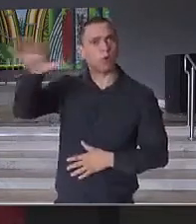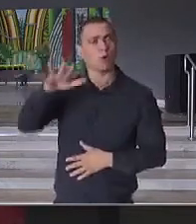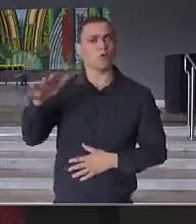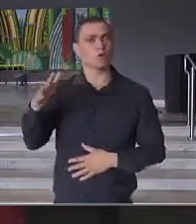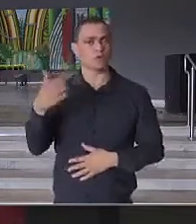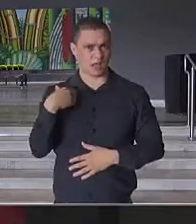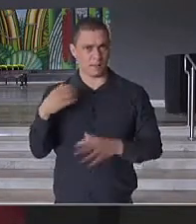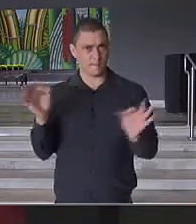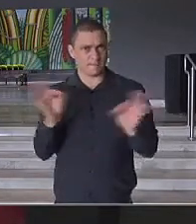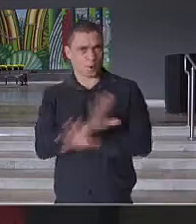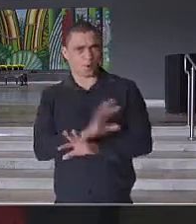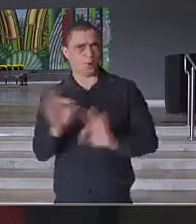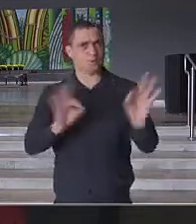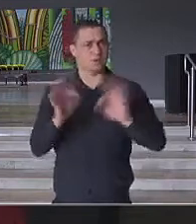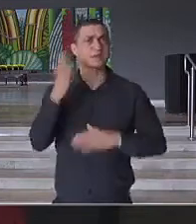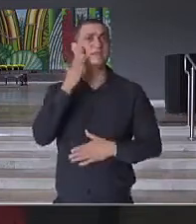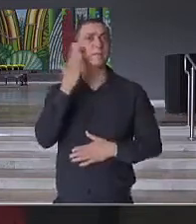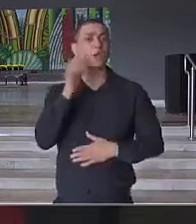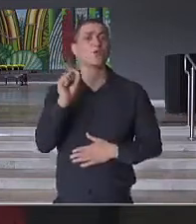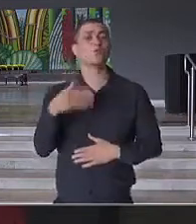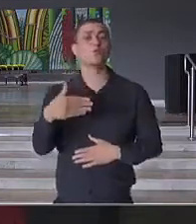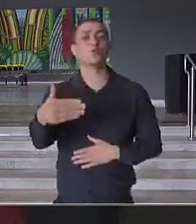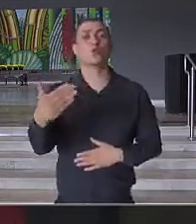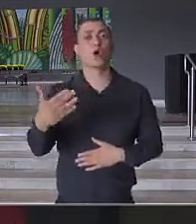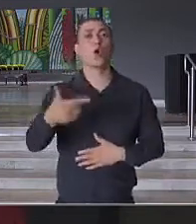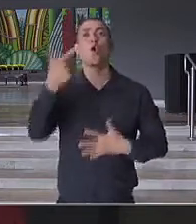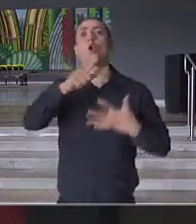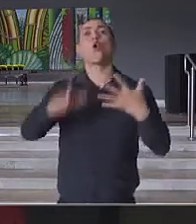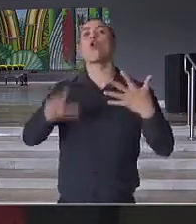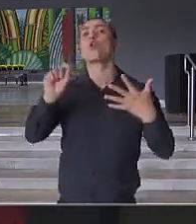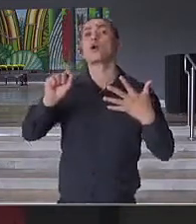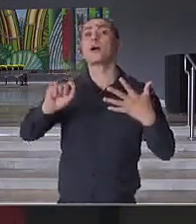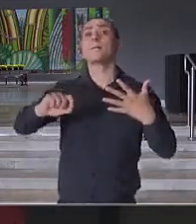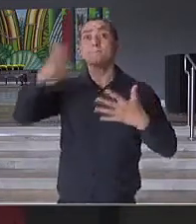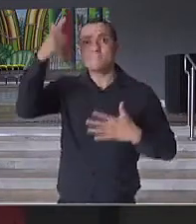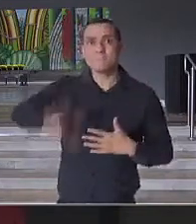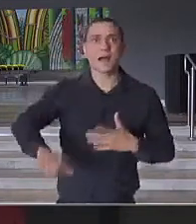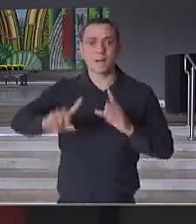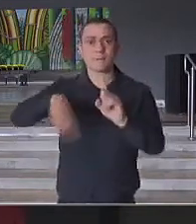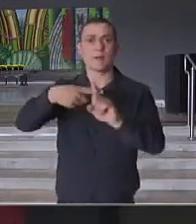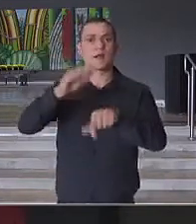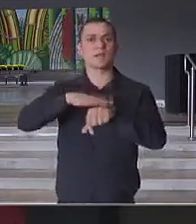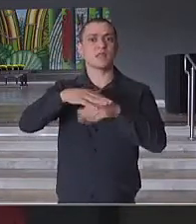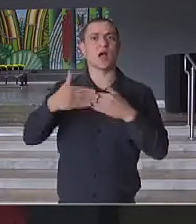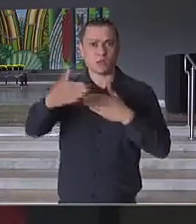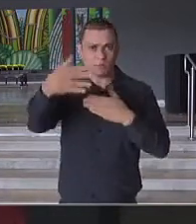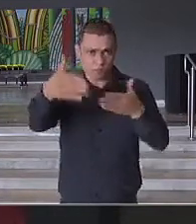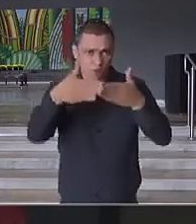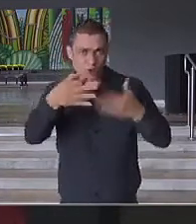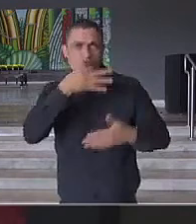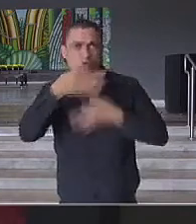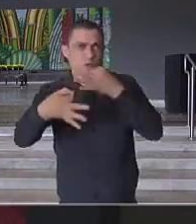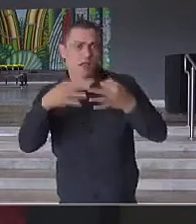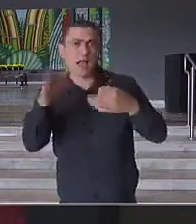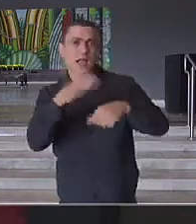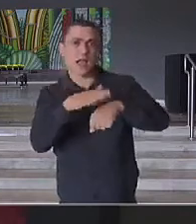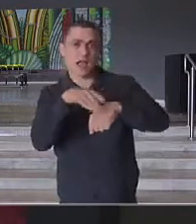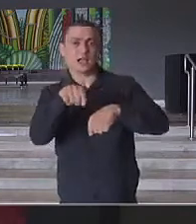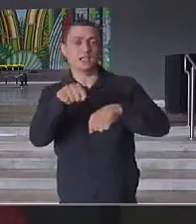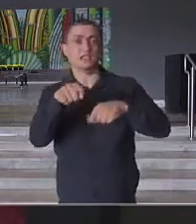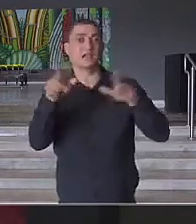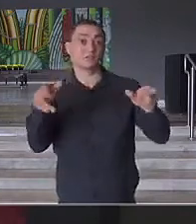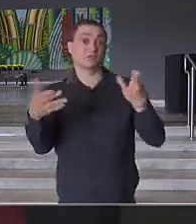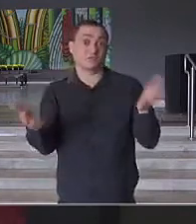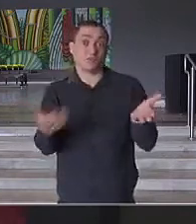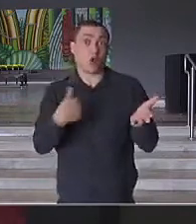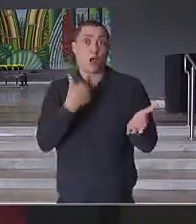estar preparada, saber o que está na mesa, quais são essas outras medidas? O que mais pode ser feito se eventualmente essas medidas tomadas agora não